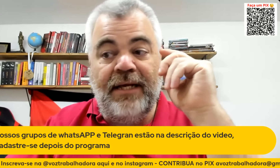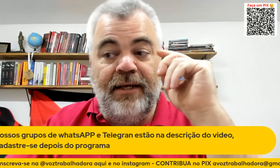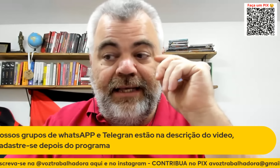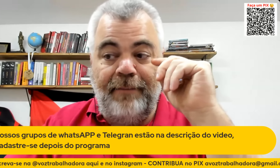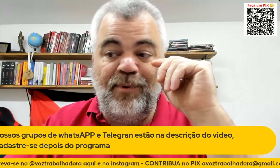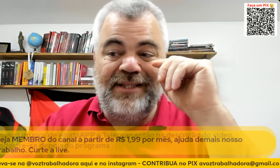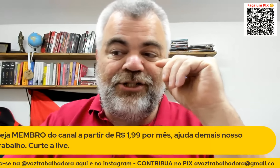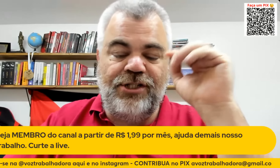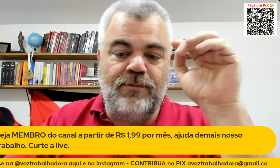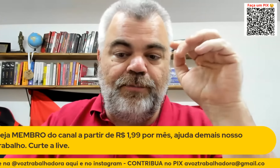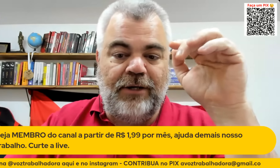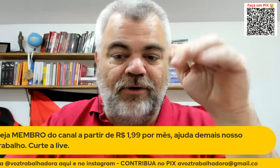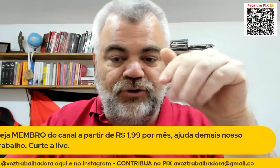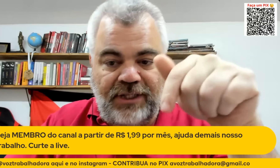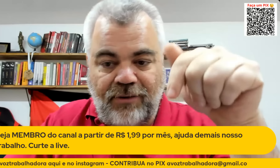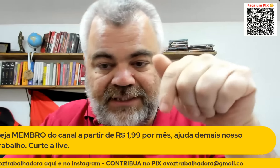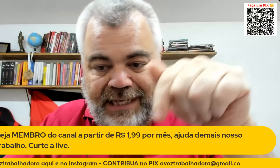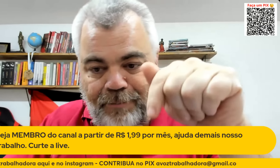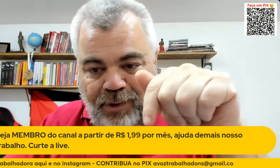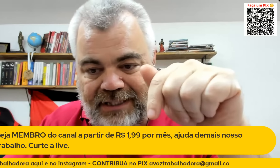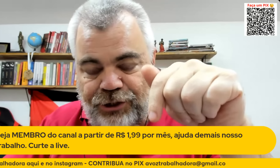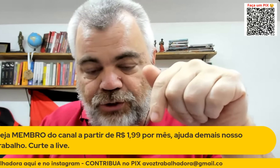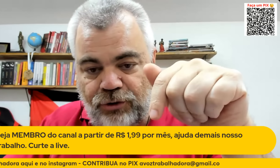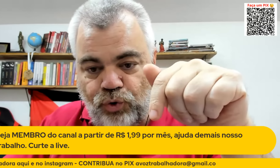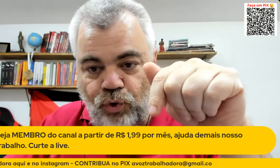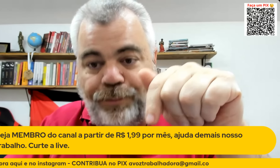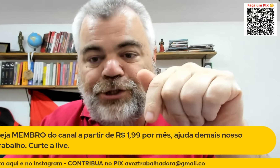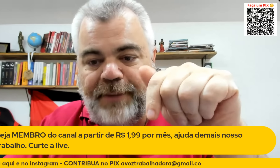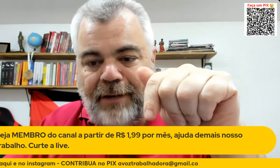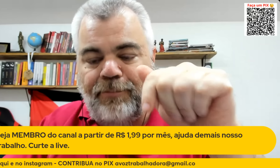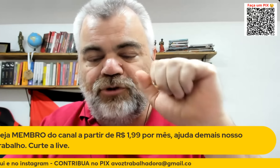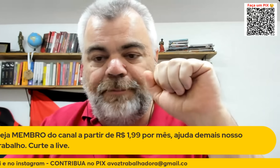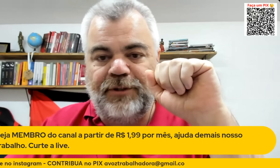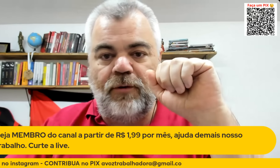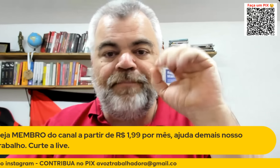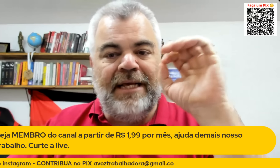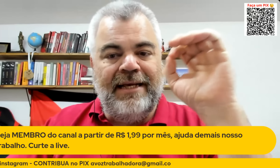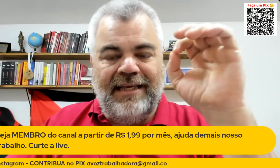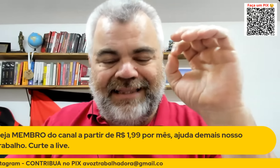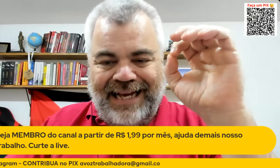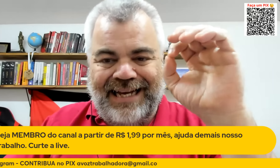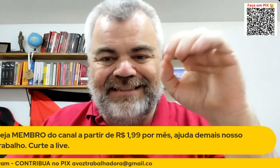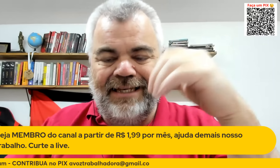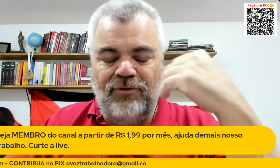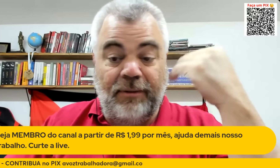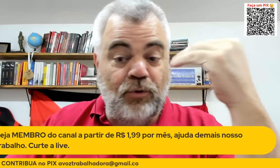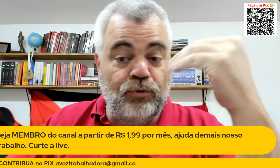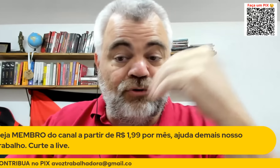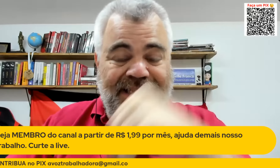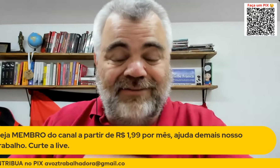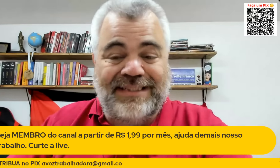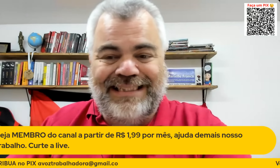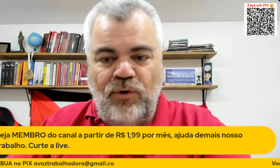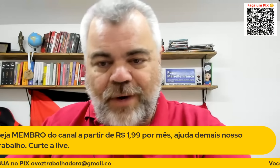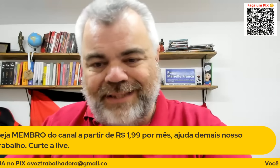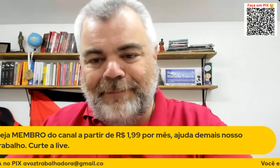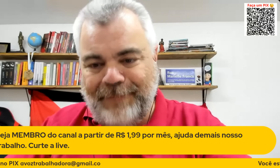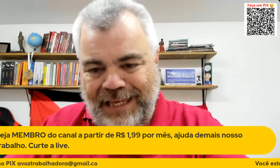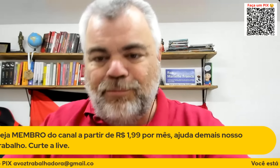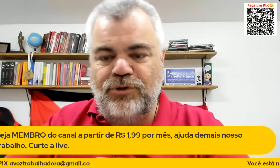lá que é importantíssimo para nós outra coisa que é importante é o nosso clube de membros ó pessoal que tá crescendo estamos com